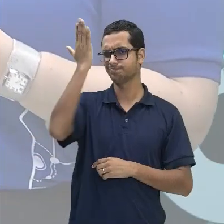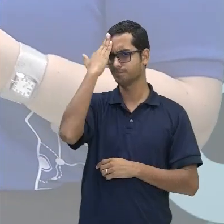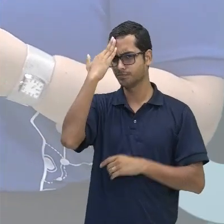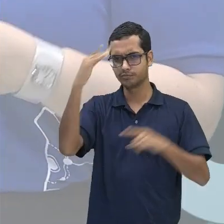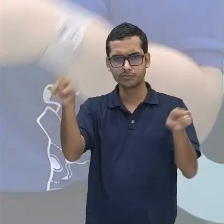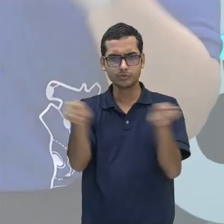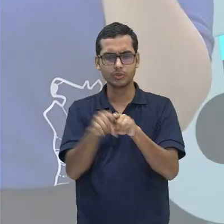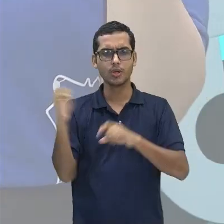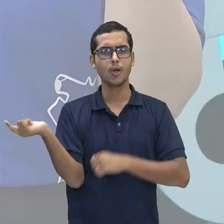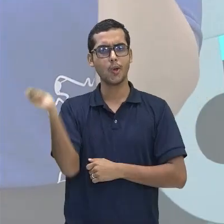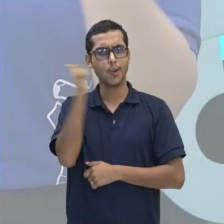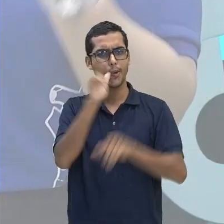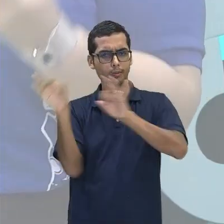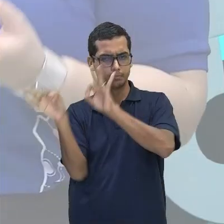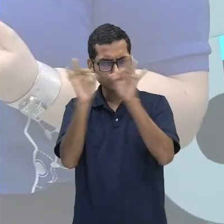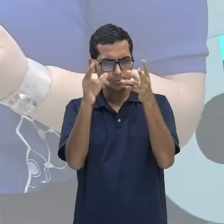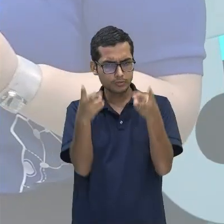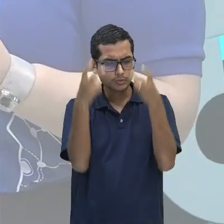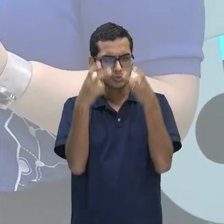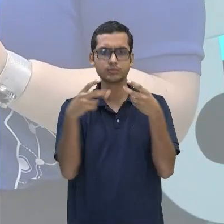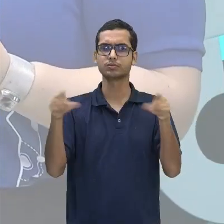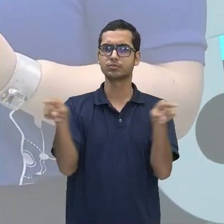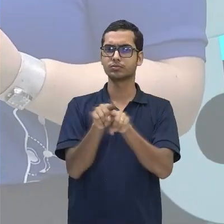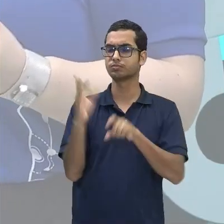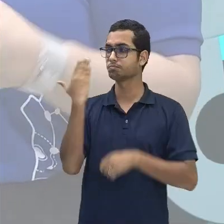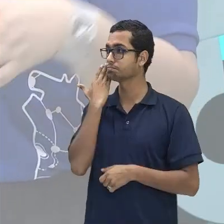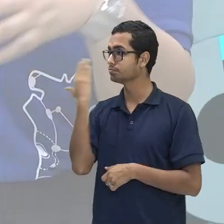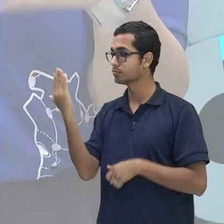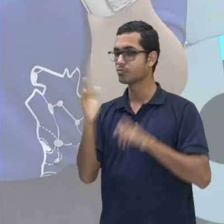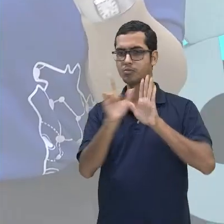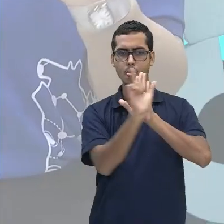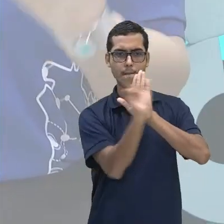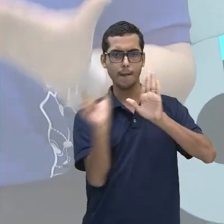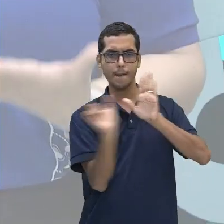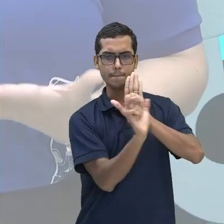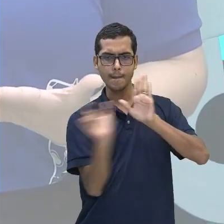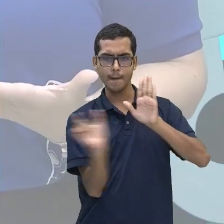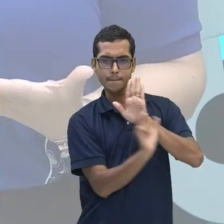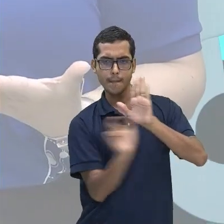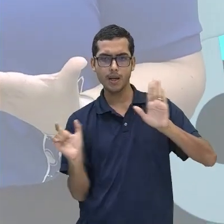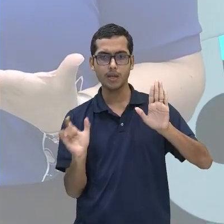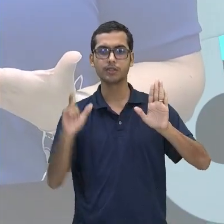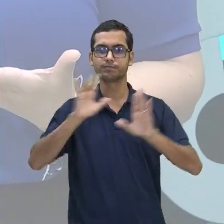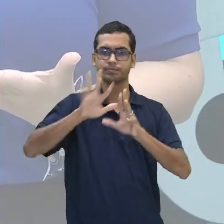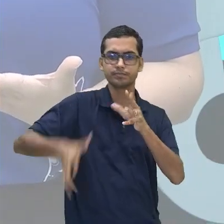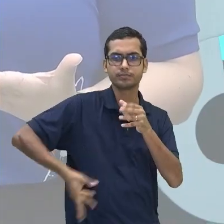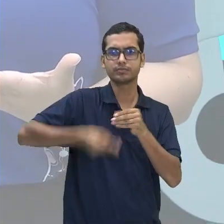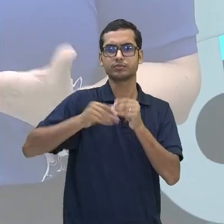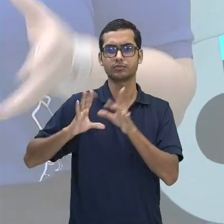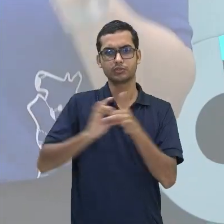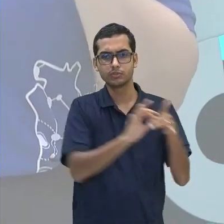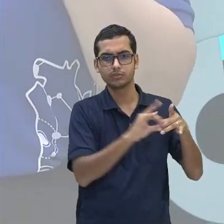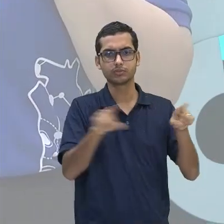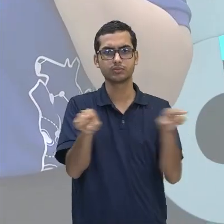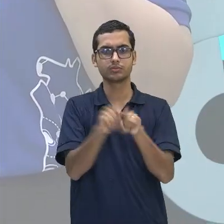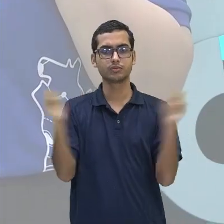eu consigo decodificar essa sequência de palavras, atribuir